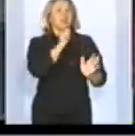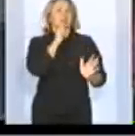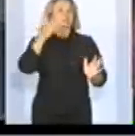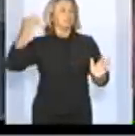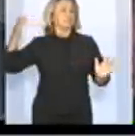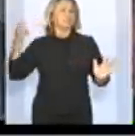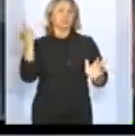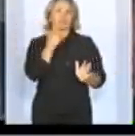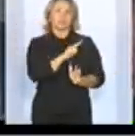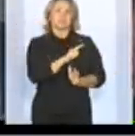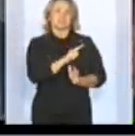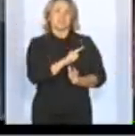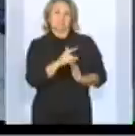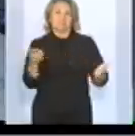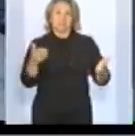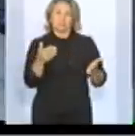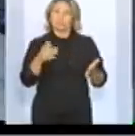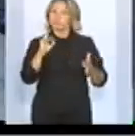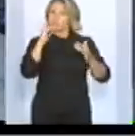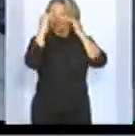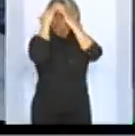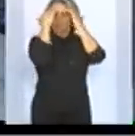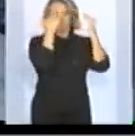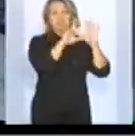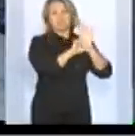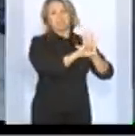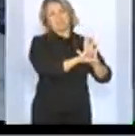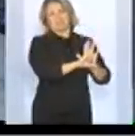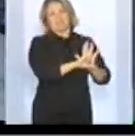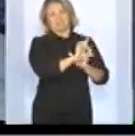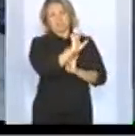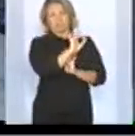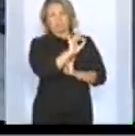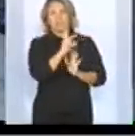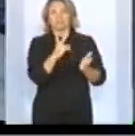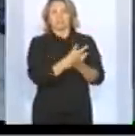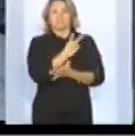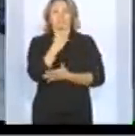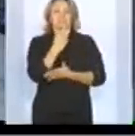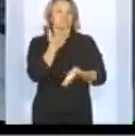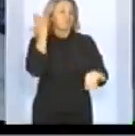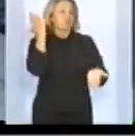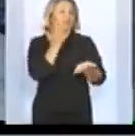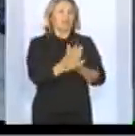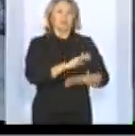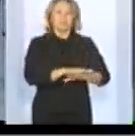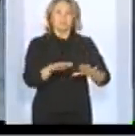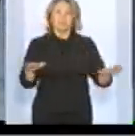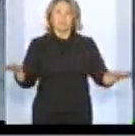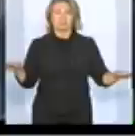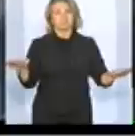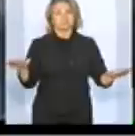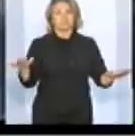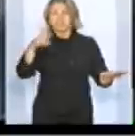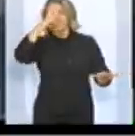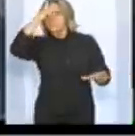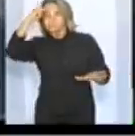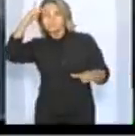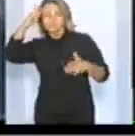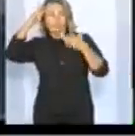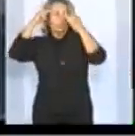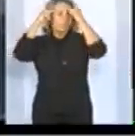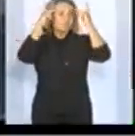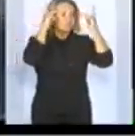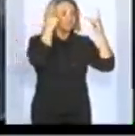ele, só para cumprir algumas regras que foram estabelecidas. E o que vai acontecer? Ele vai morrer e os cidadãos